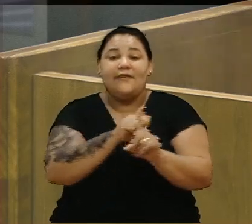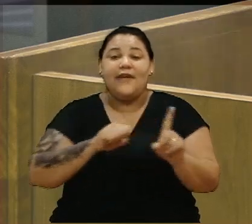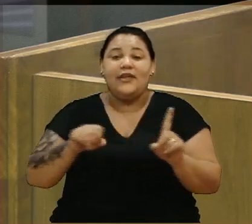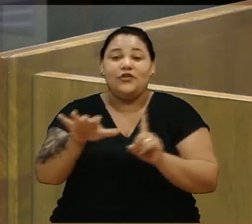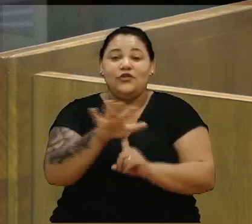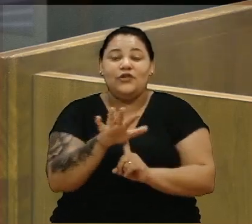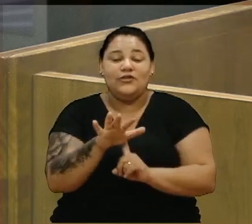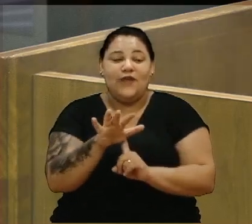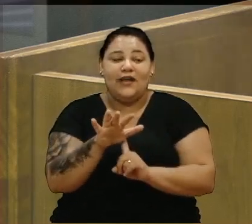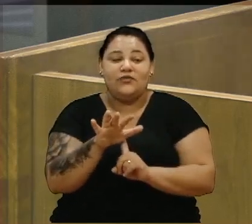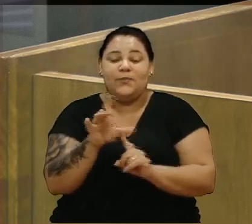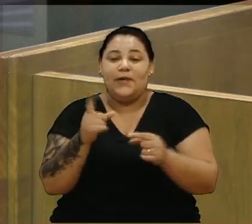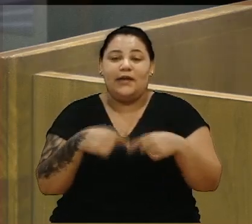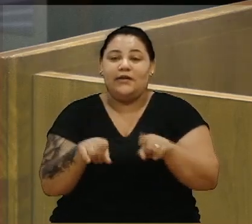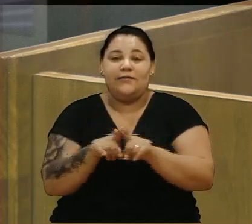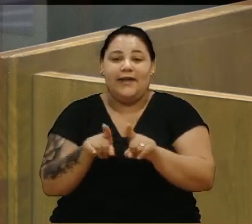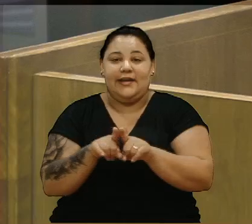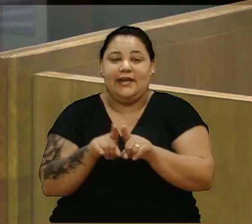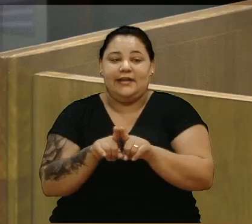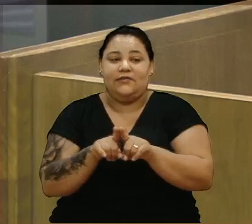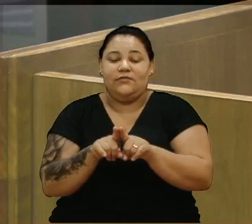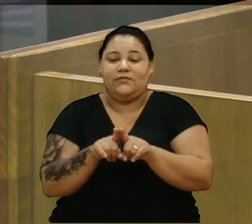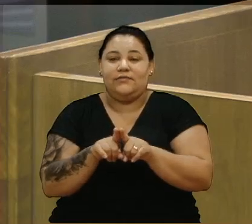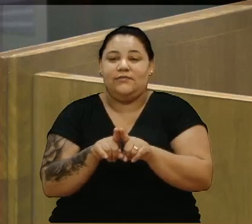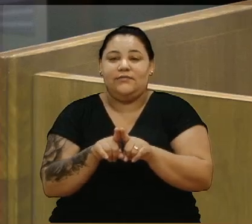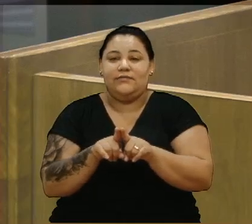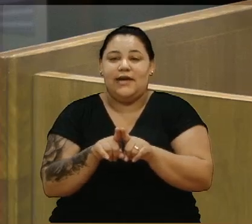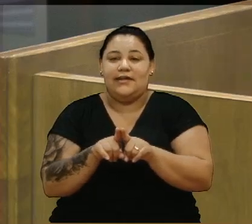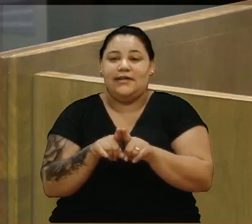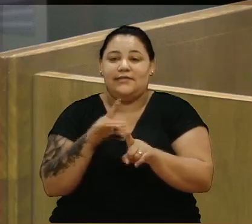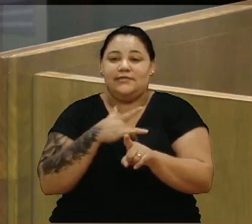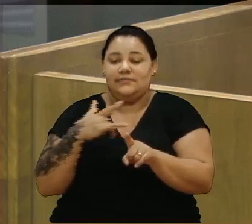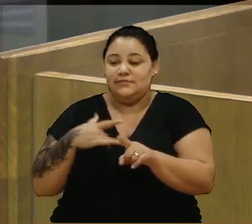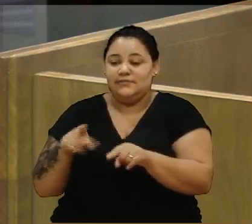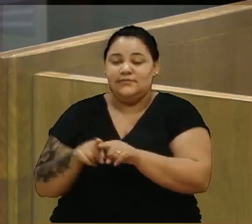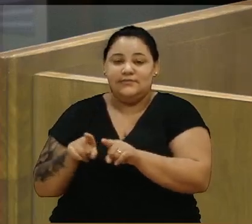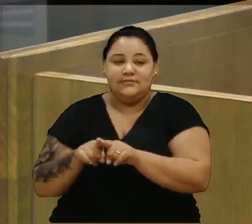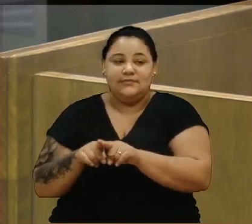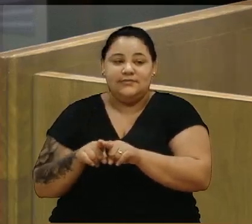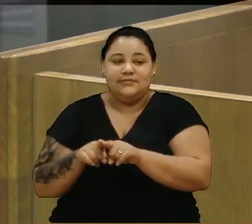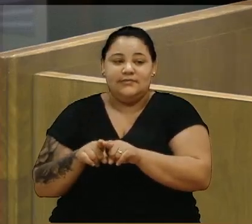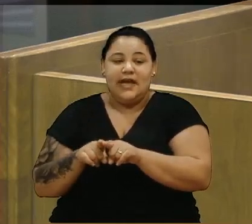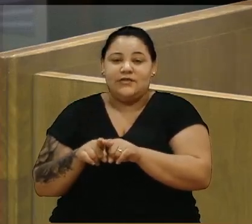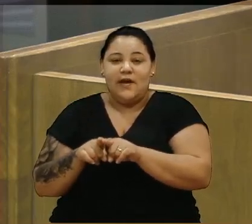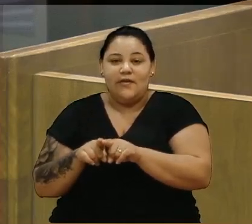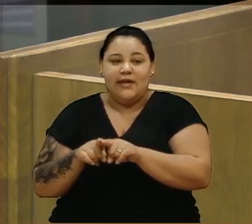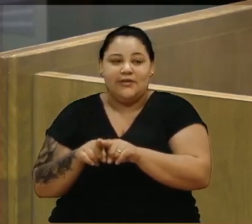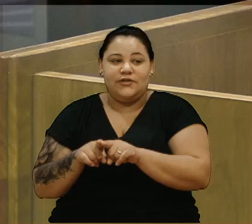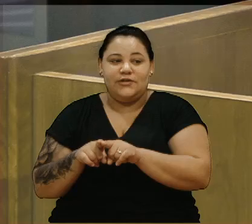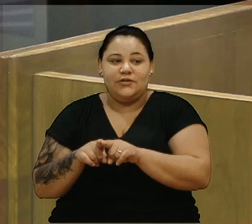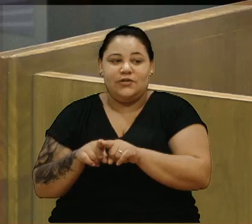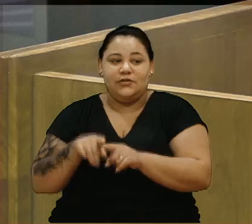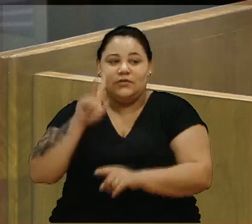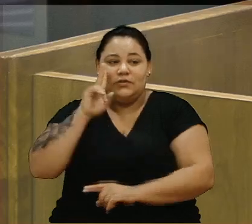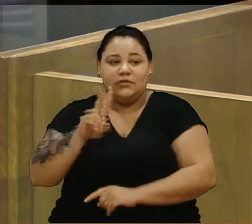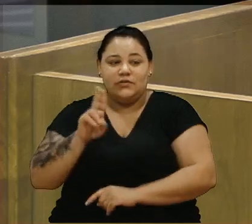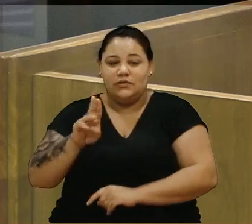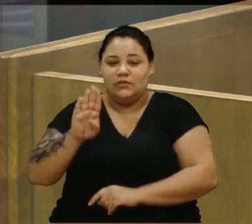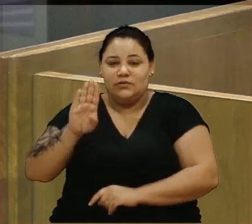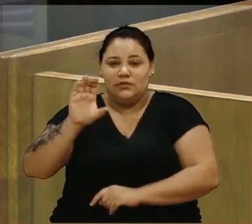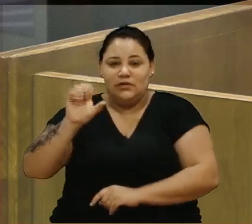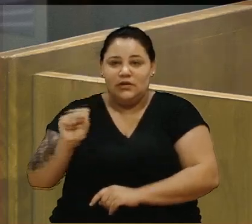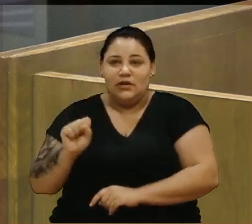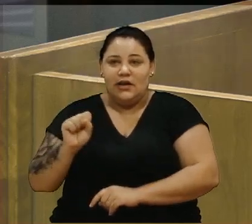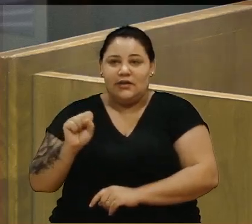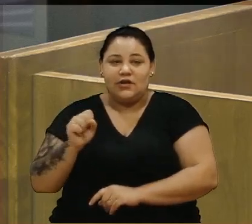enfermeiros, de técnicos de enfermagem, de agentes comunitários de saúde. Se nós formos olhar para as nossas UBSs, nós temos equipes muitas